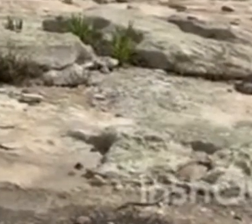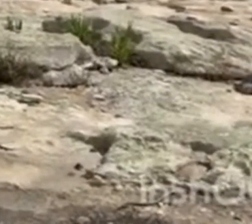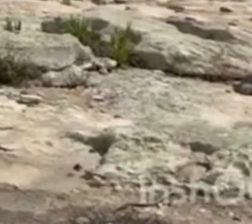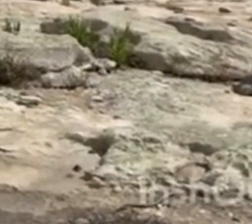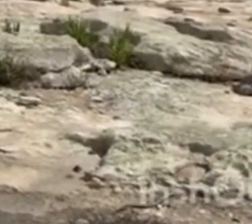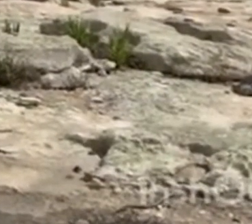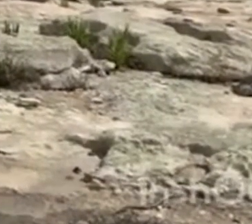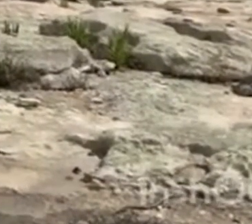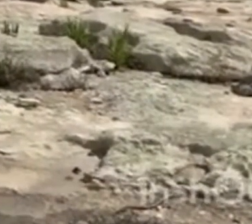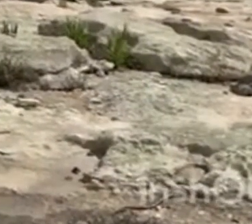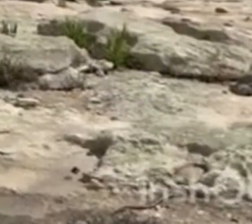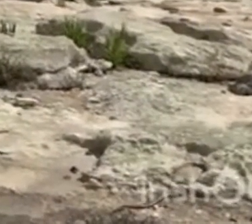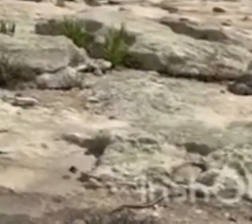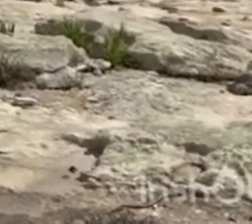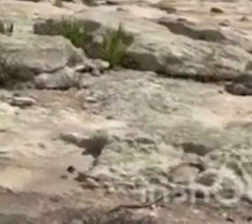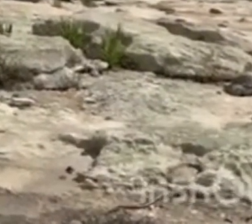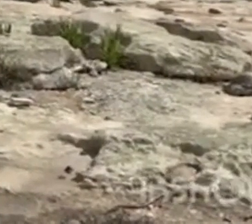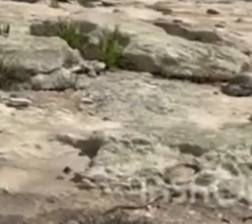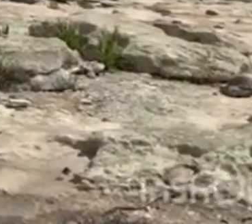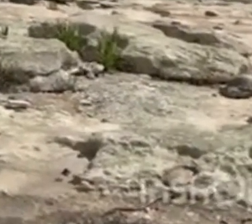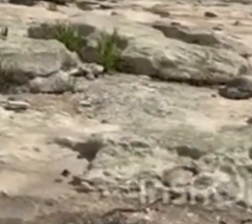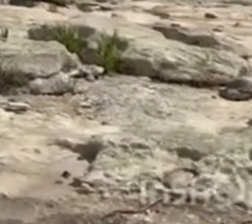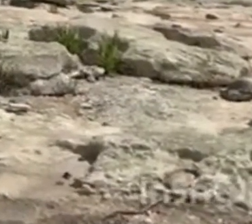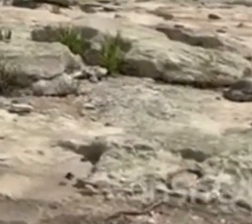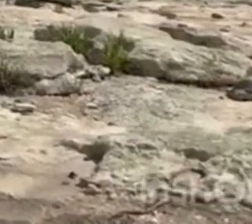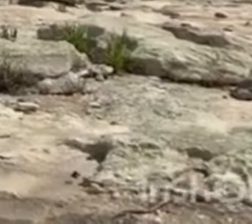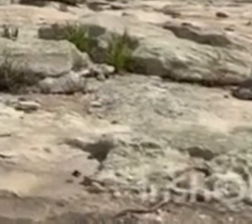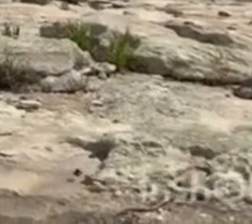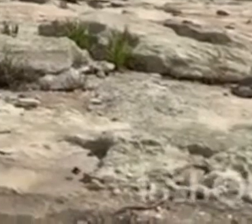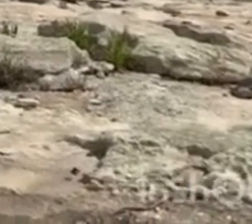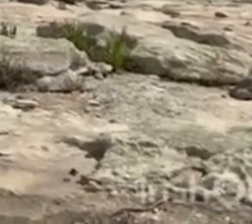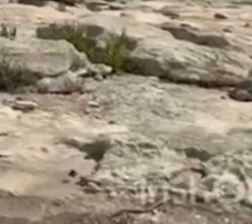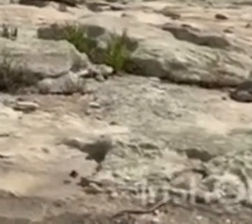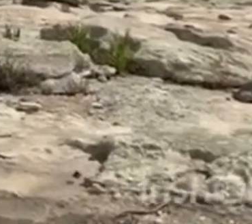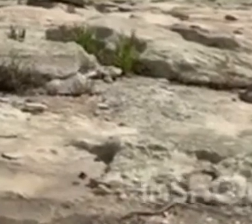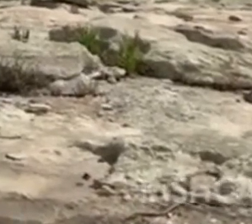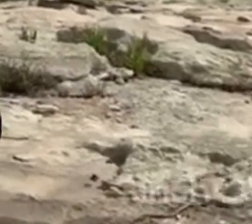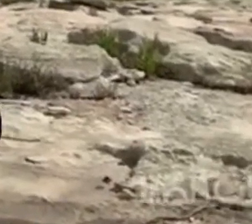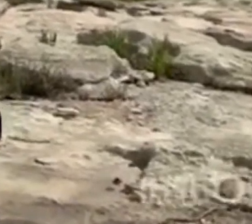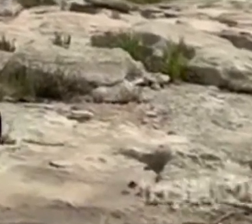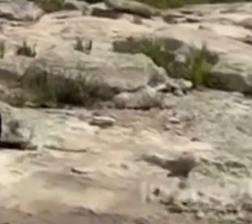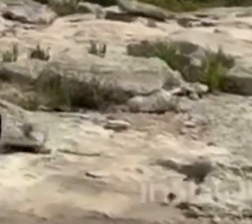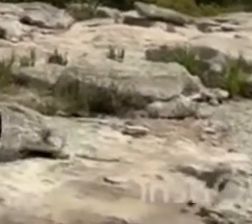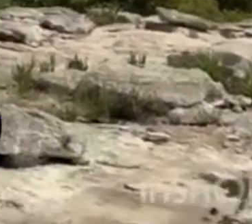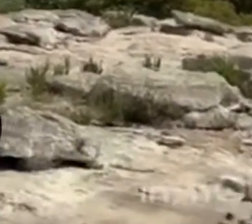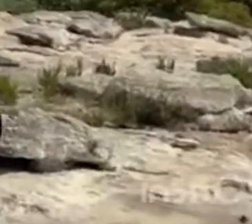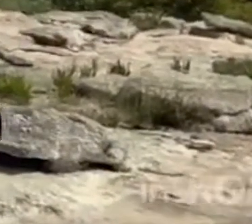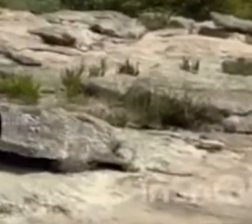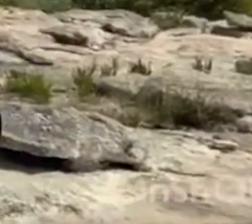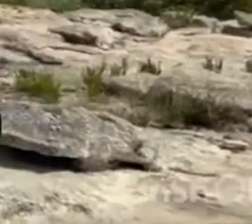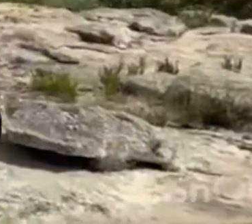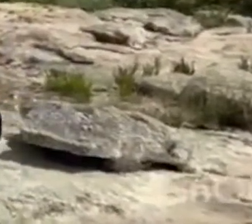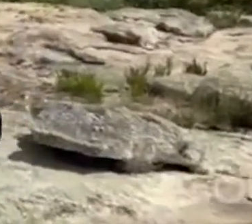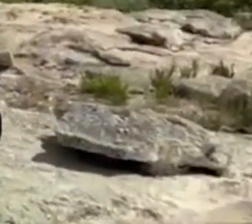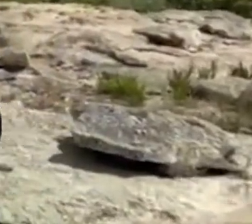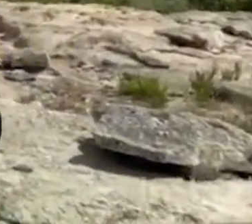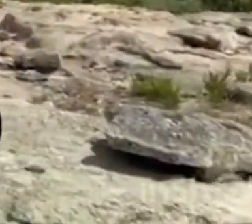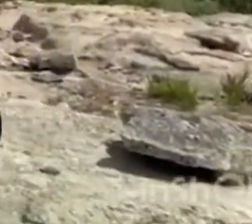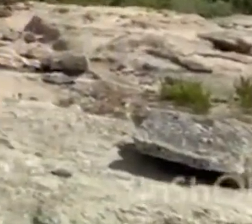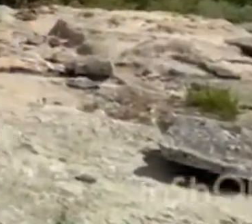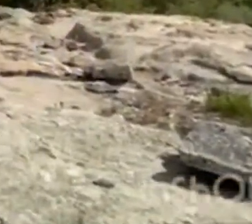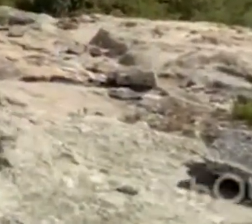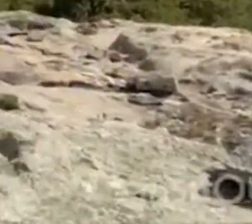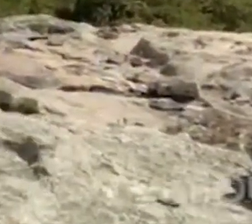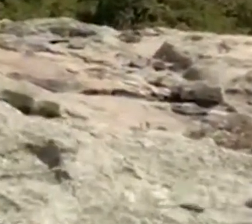certa vez. Dia 1, 10 era o mês, e 23 foi o ano. Um evento sobre-humano abalou do povo a